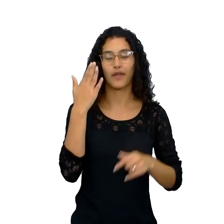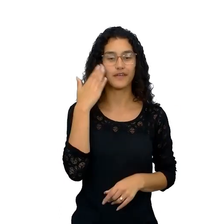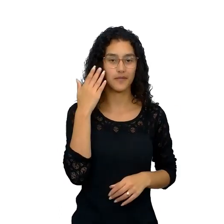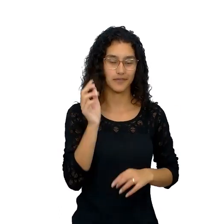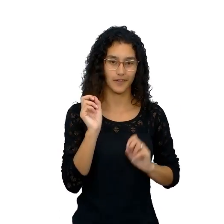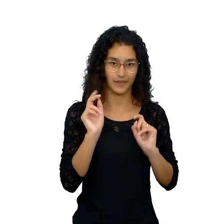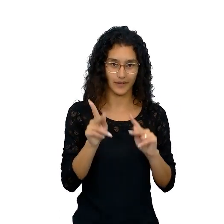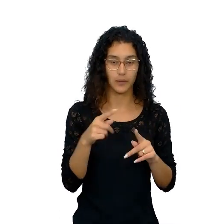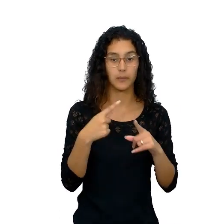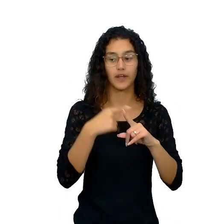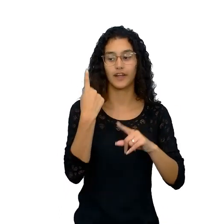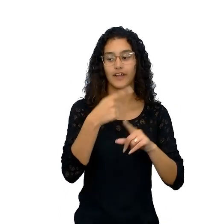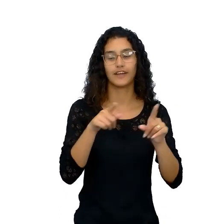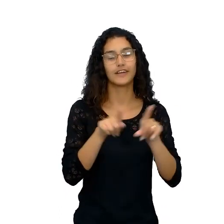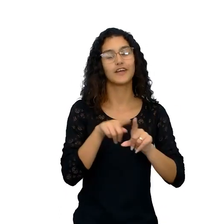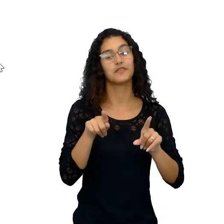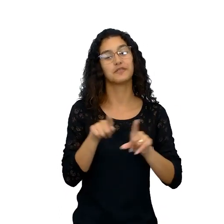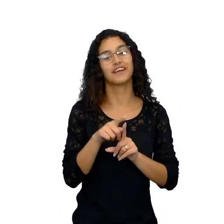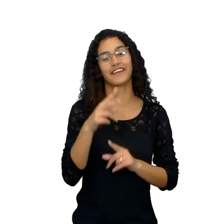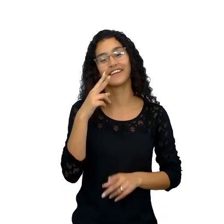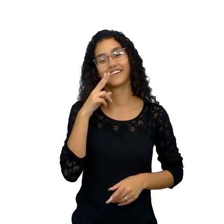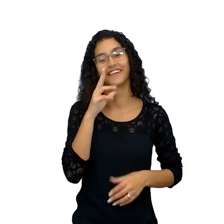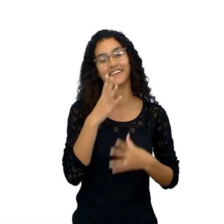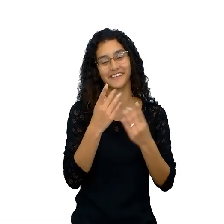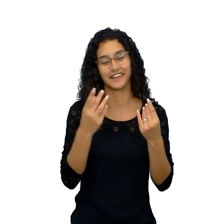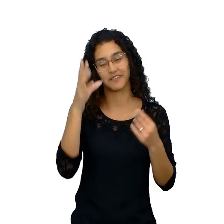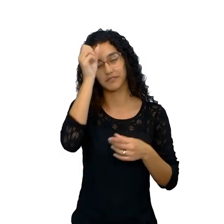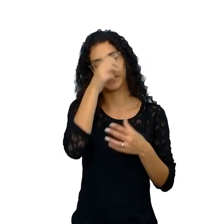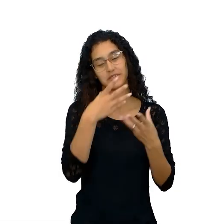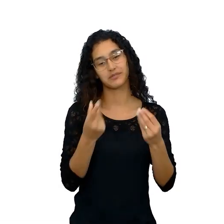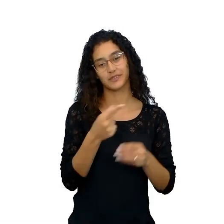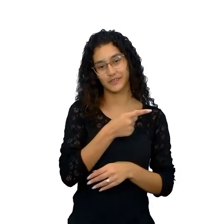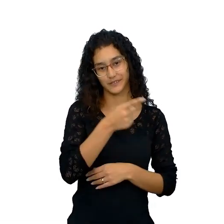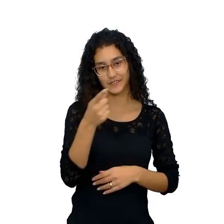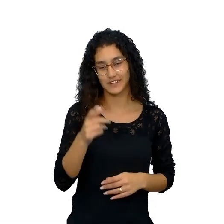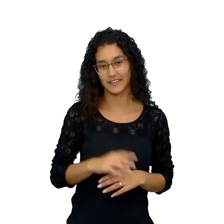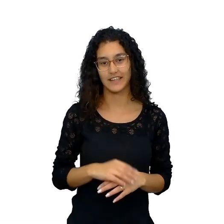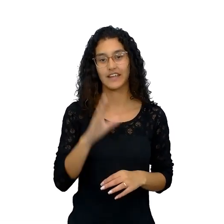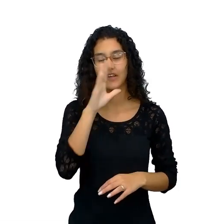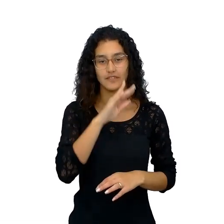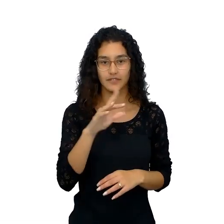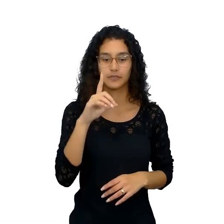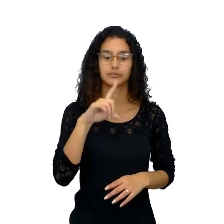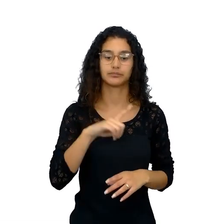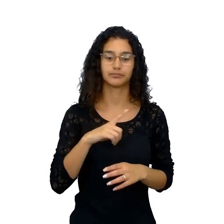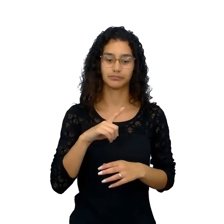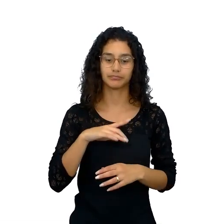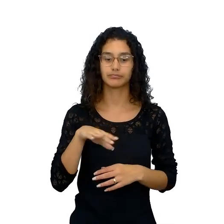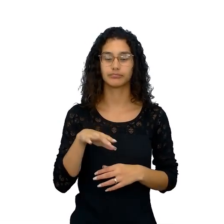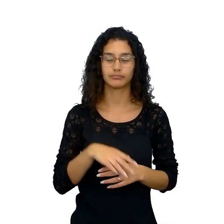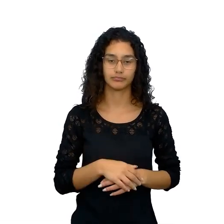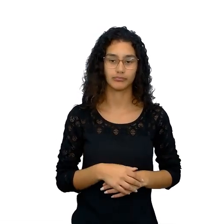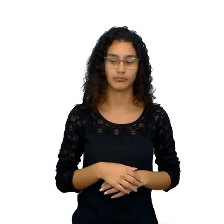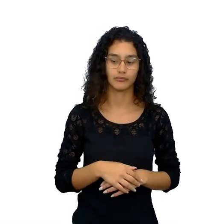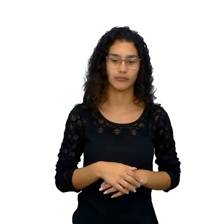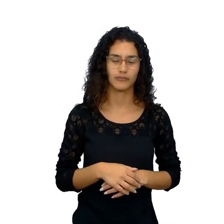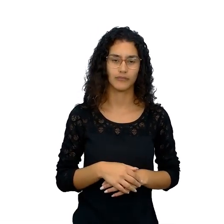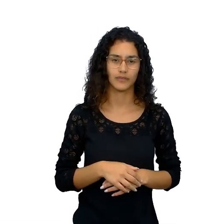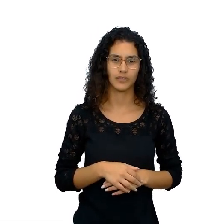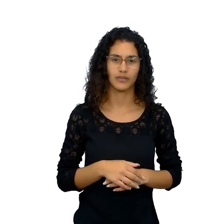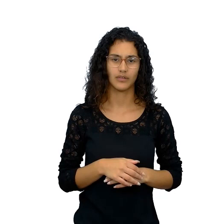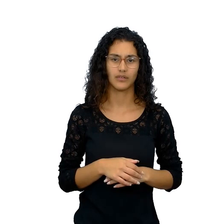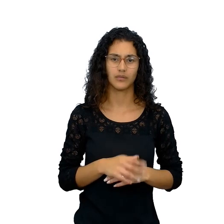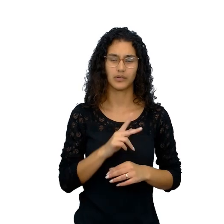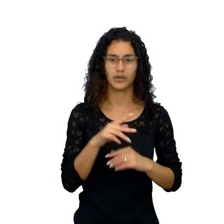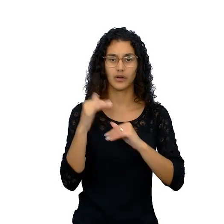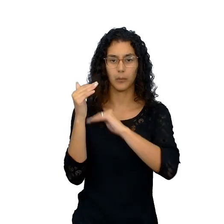tá bom? Porque a gente também aprende muito com vocês. Eu sempre falo, nunca me canso de repetir, né? Formação continuada de professores é um